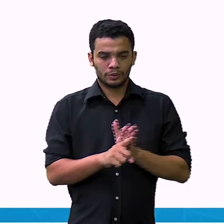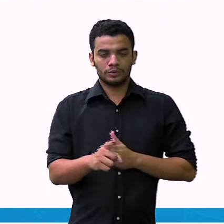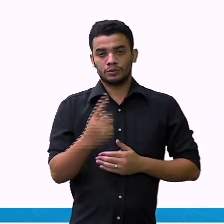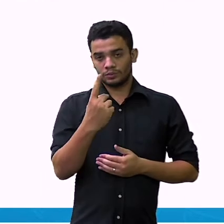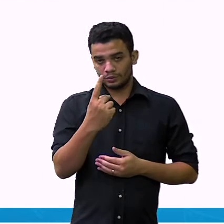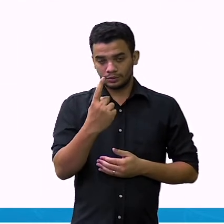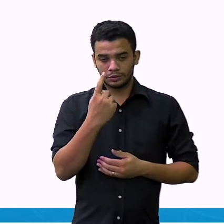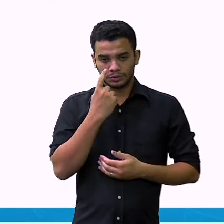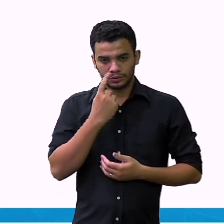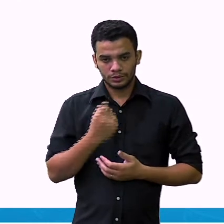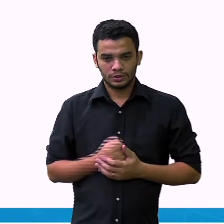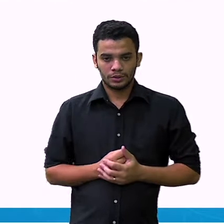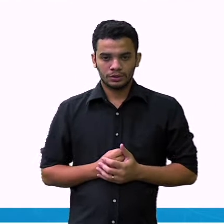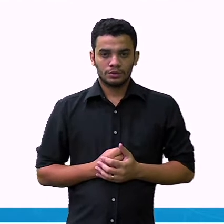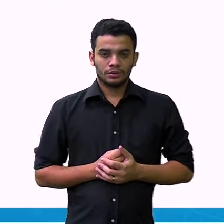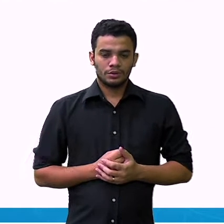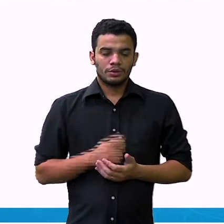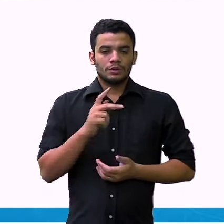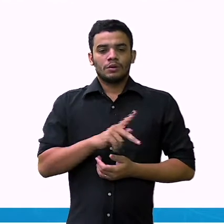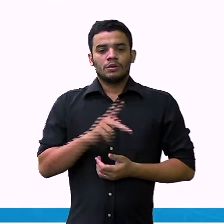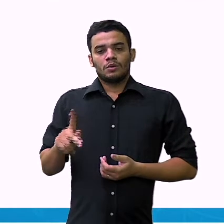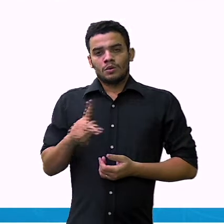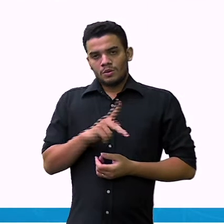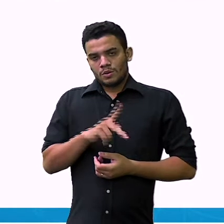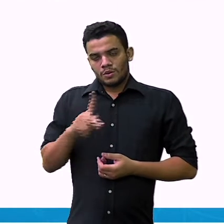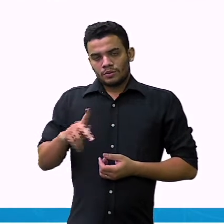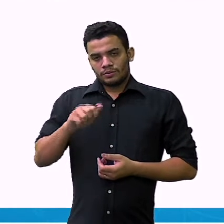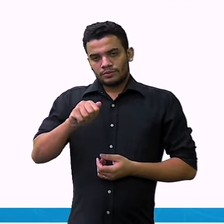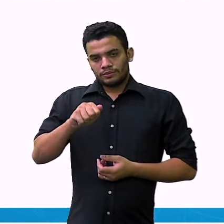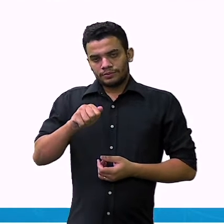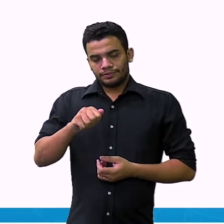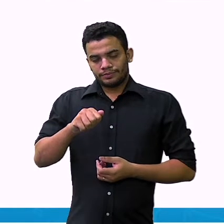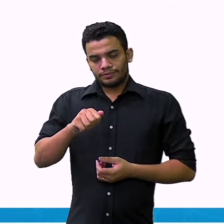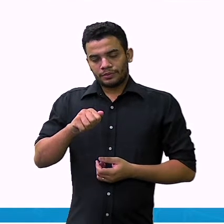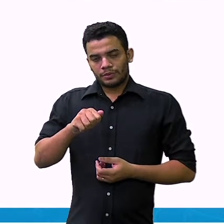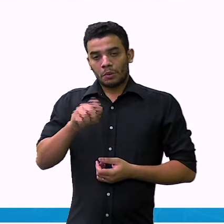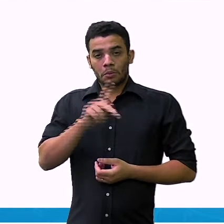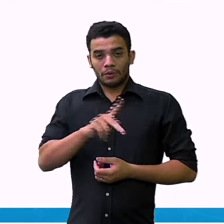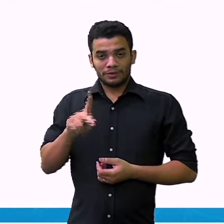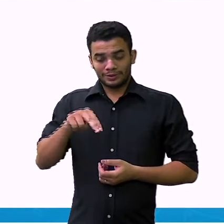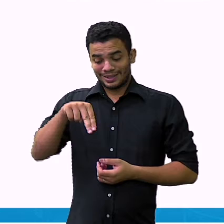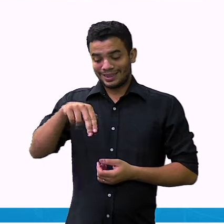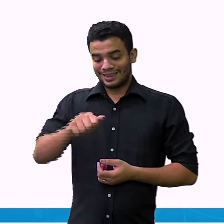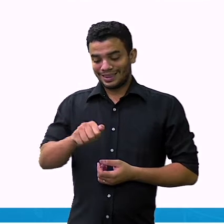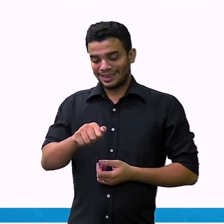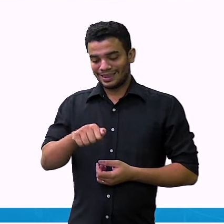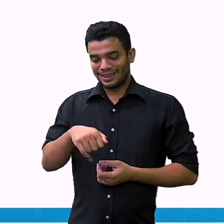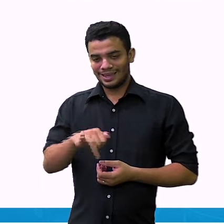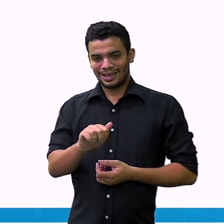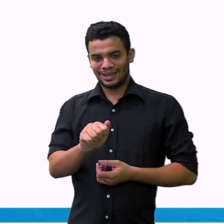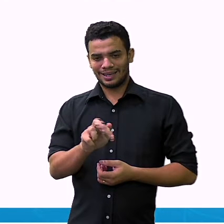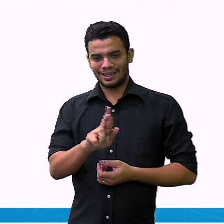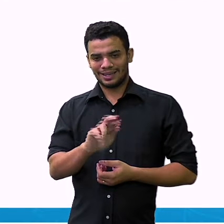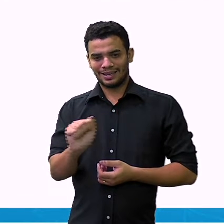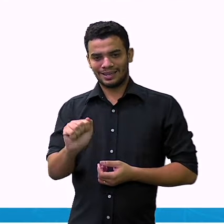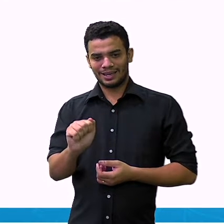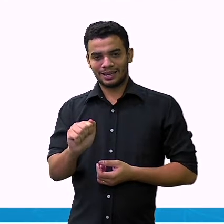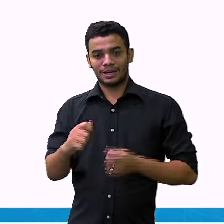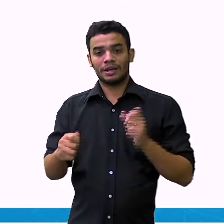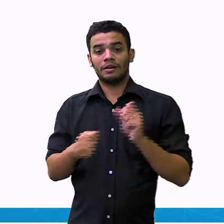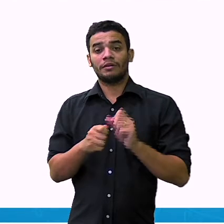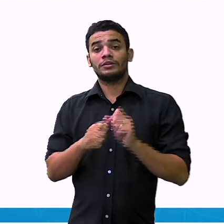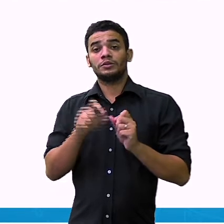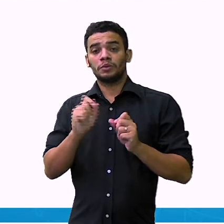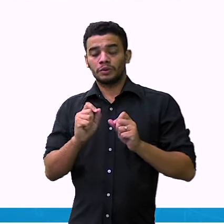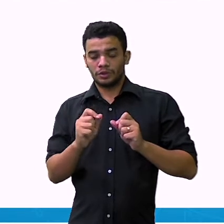comigo. A professora Nayara, do segundo ano da EJA, fez um projeto de